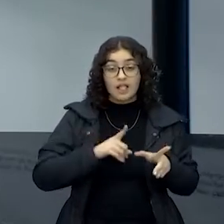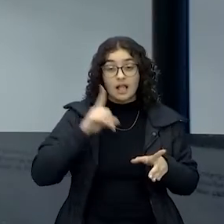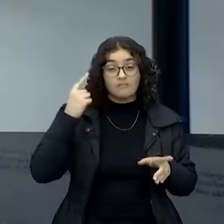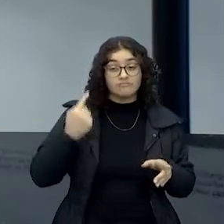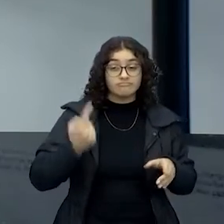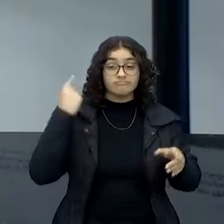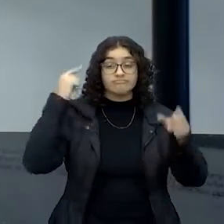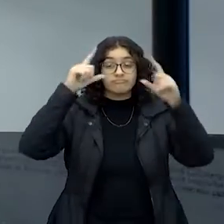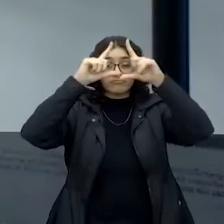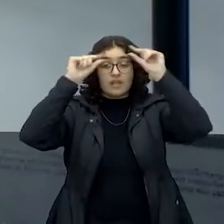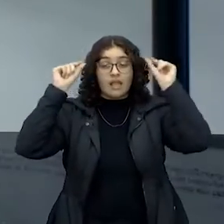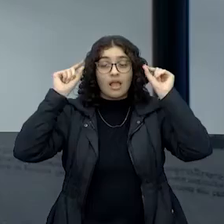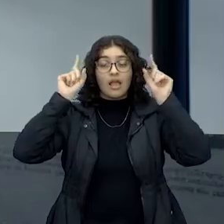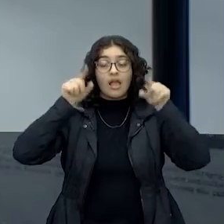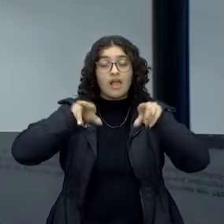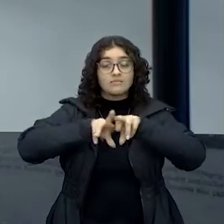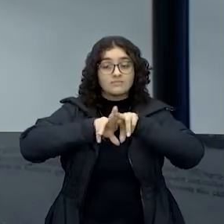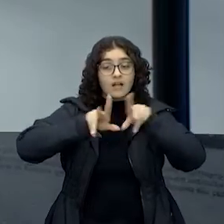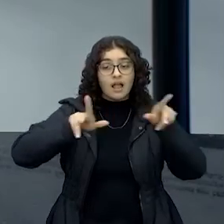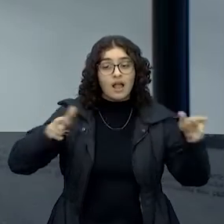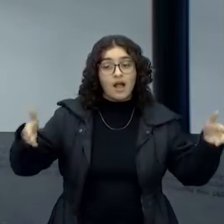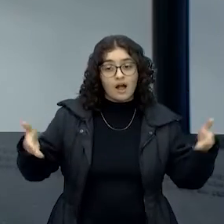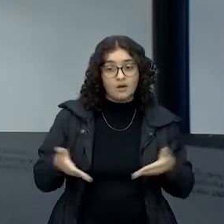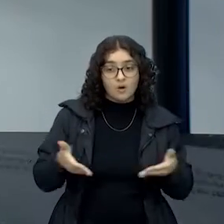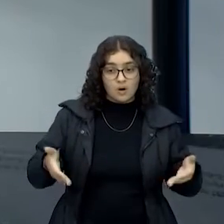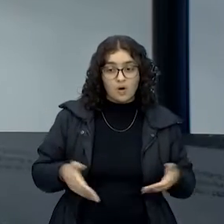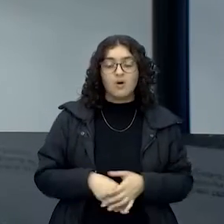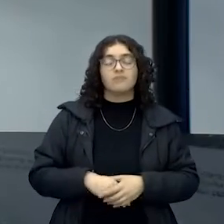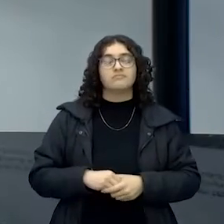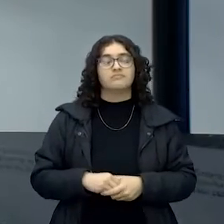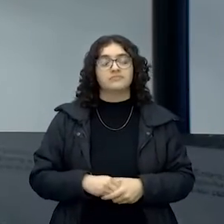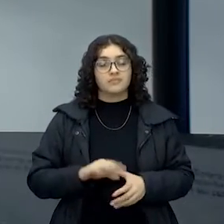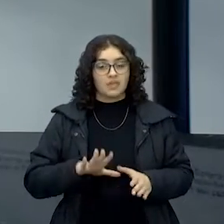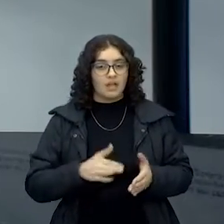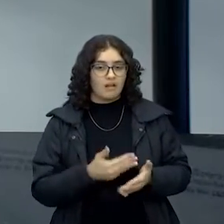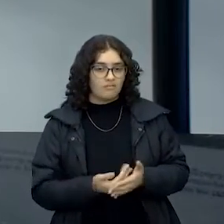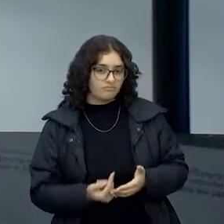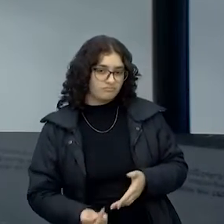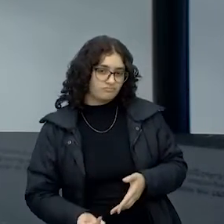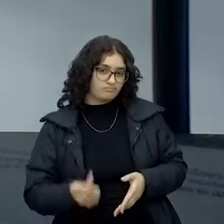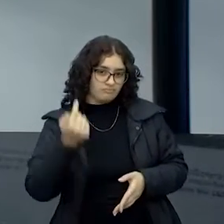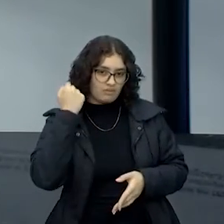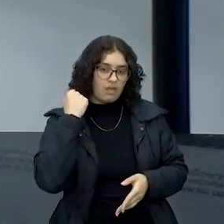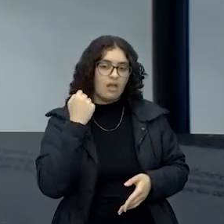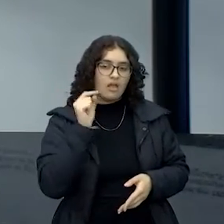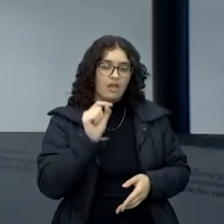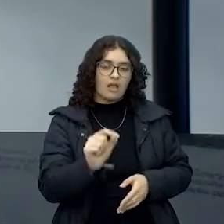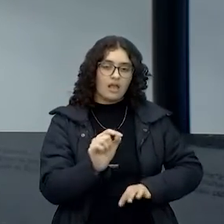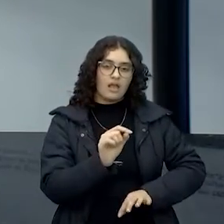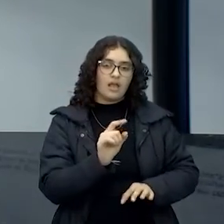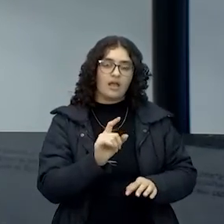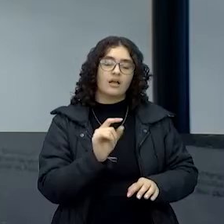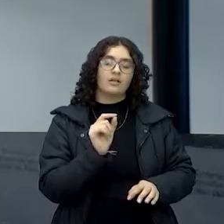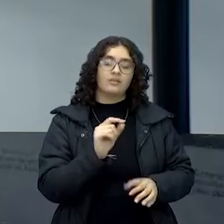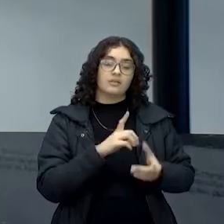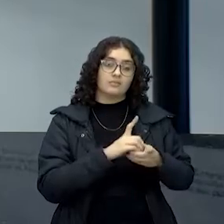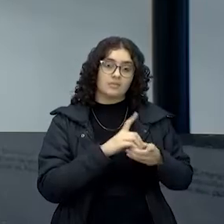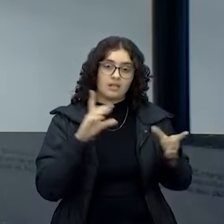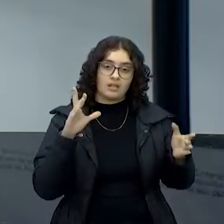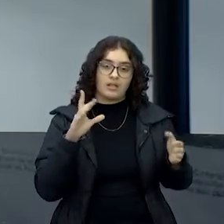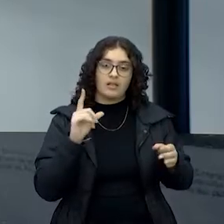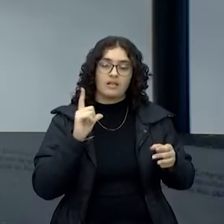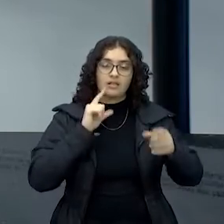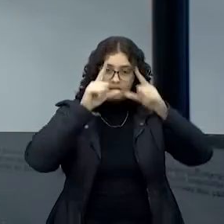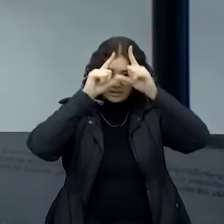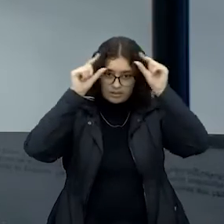Antiga ela é diferente da democracia atual. Então, a gente viu na aula anterior que a democracia na Grécia Antiga,